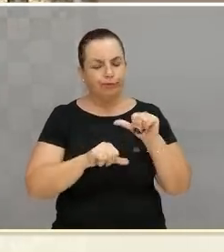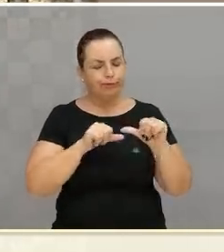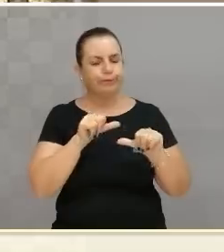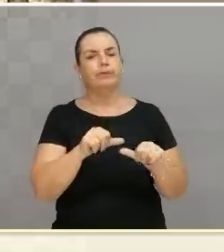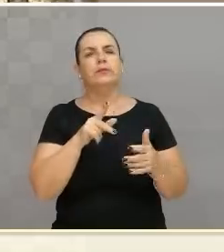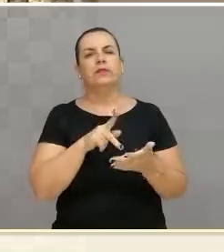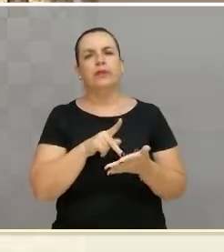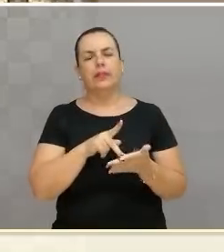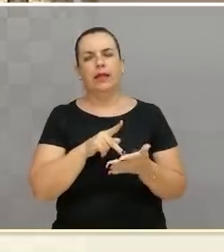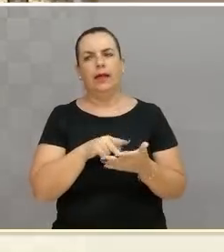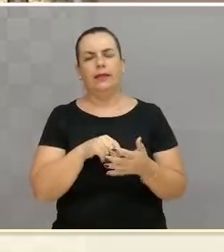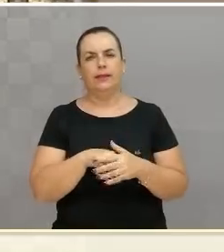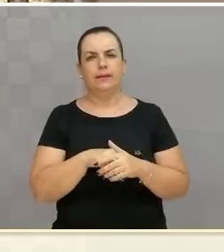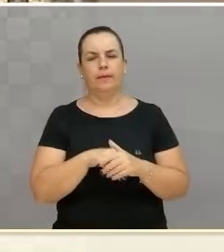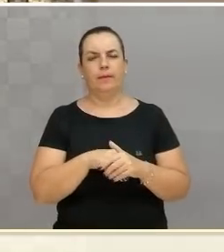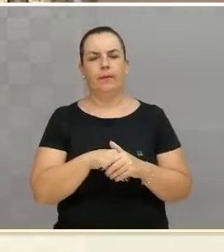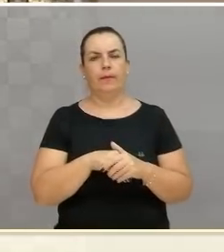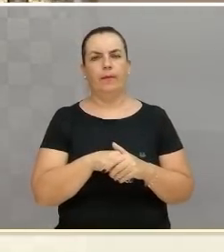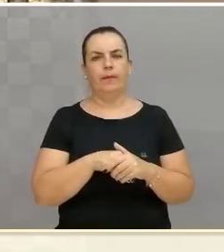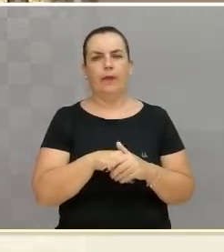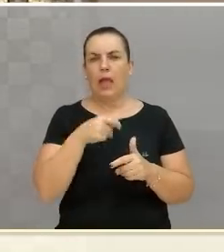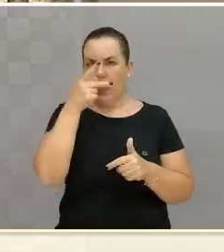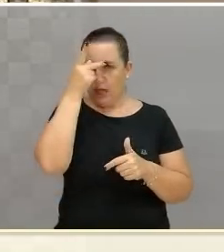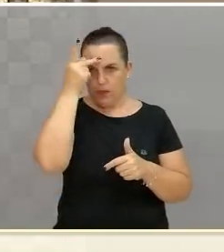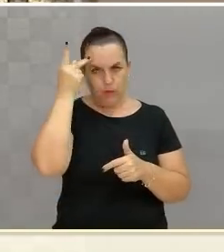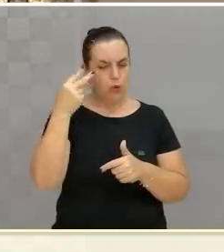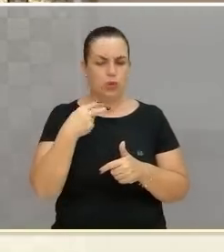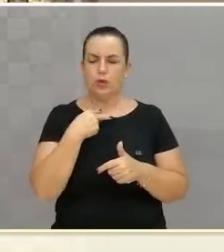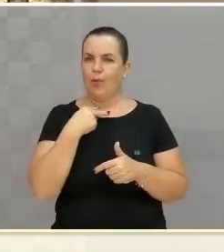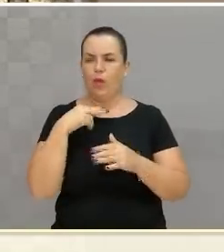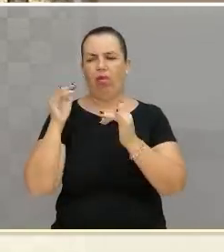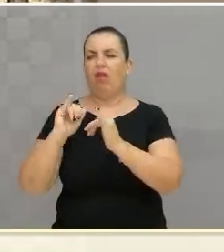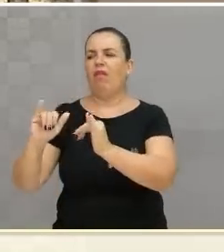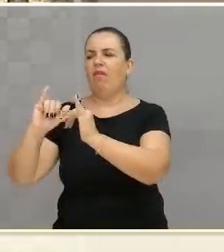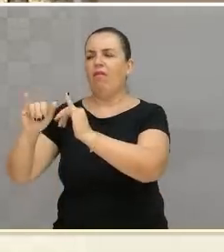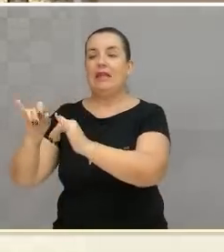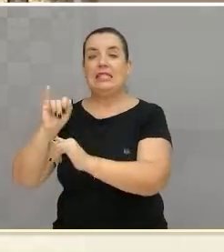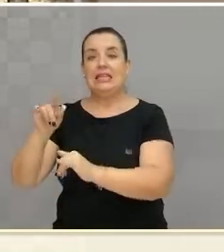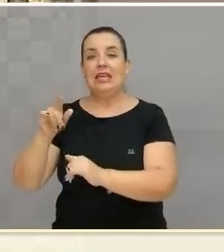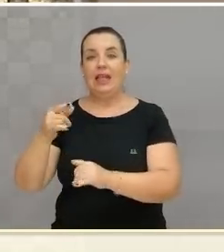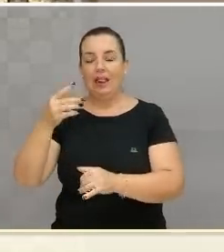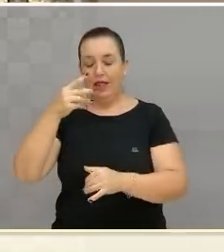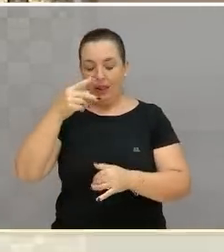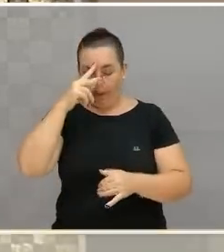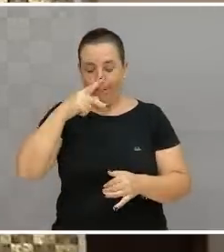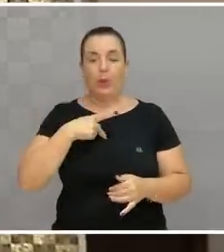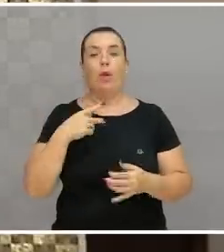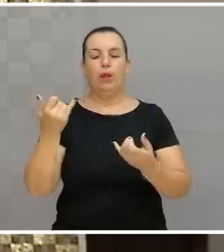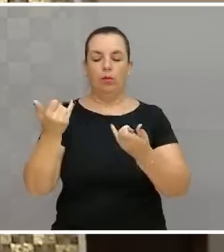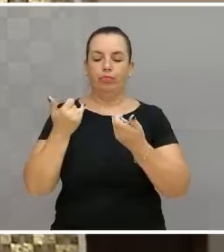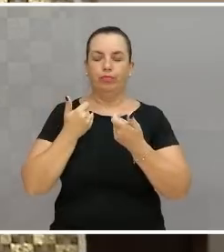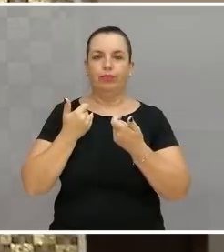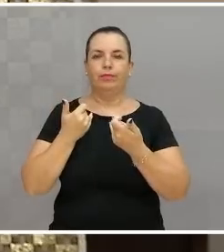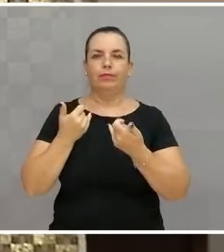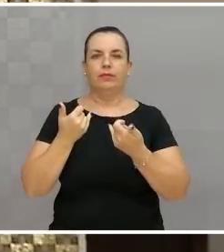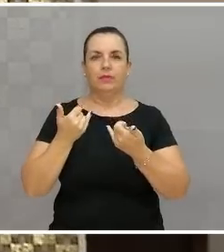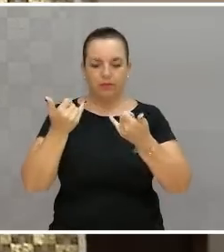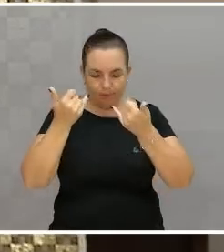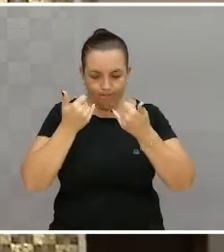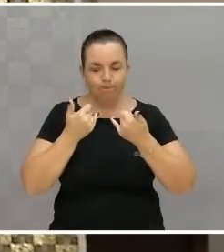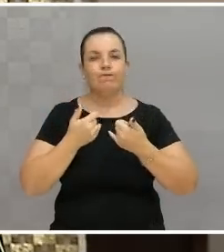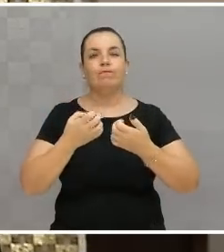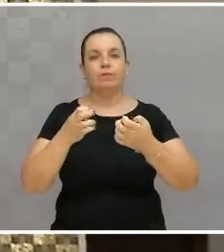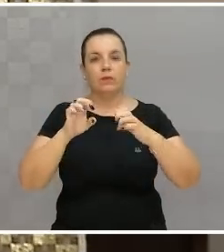Deus. Ninguém pode evangelizar se antes não foi evangelizado. Ninguém prega a paz se não a